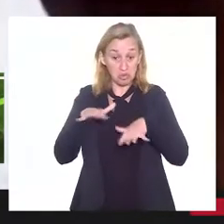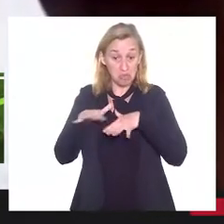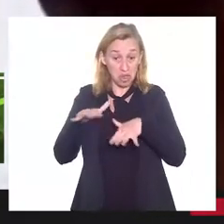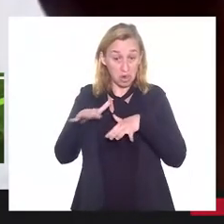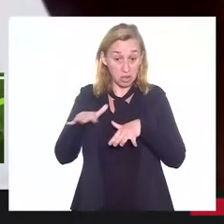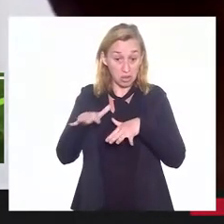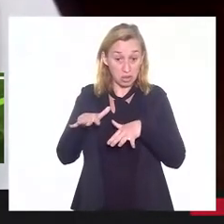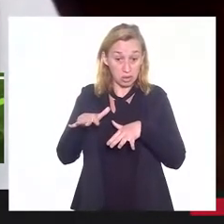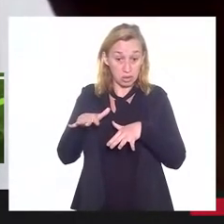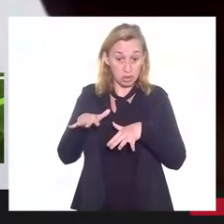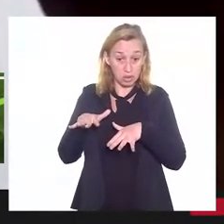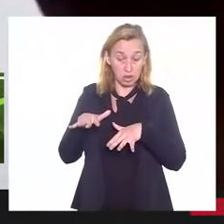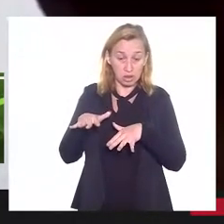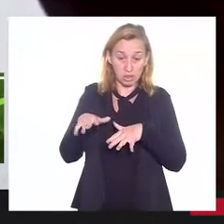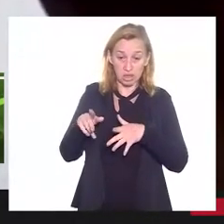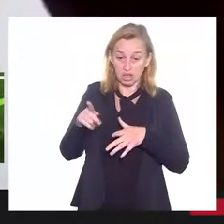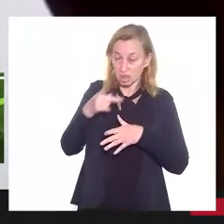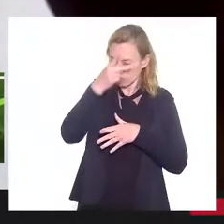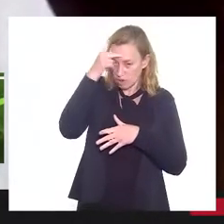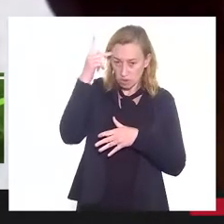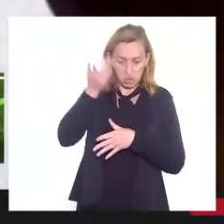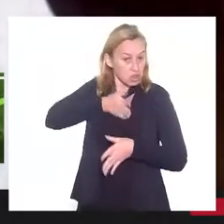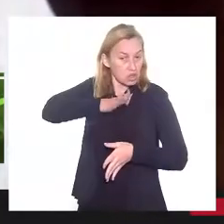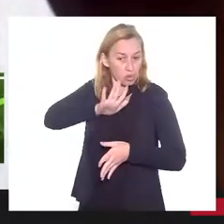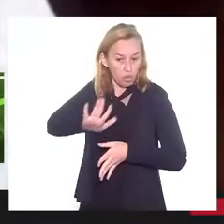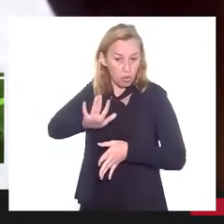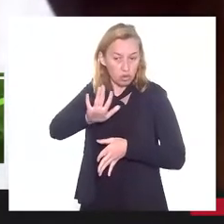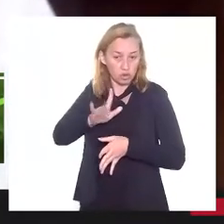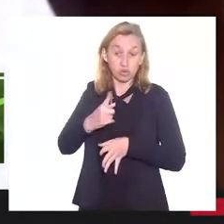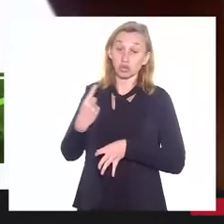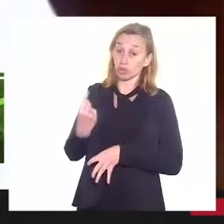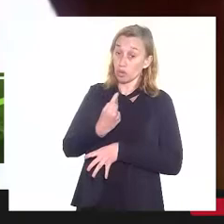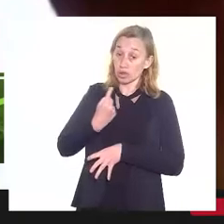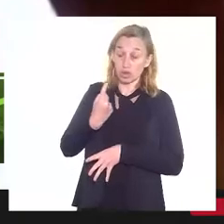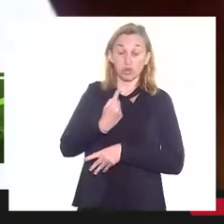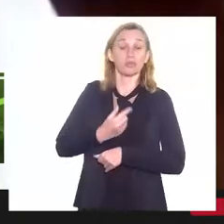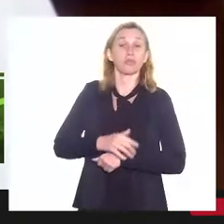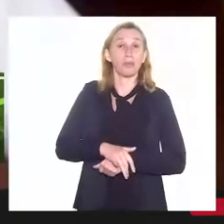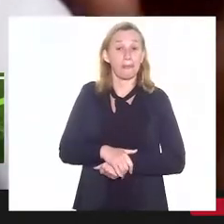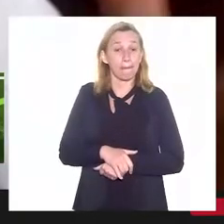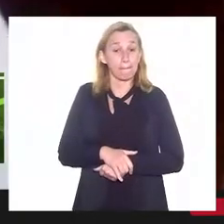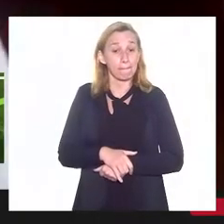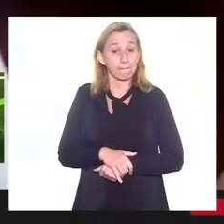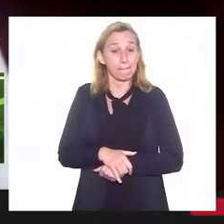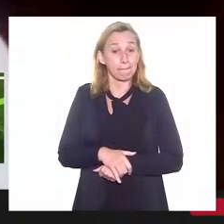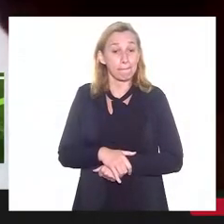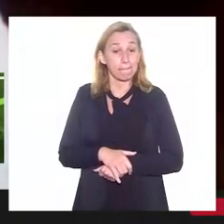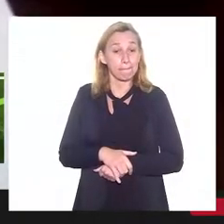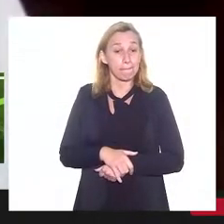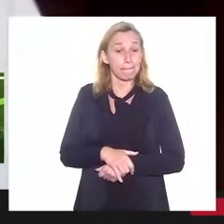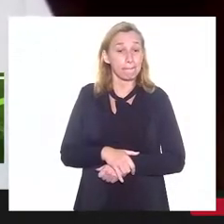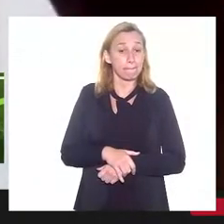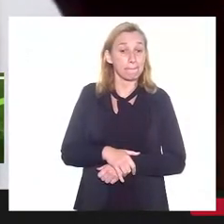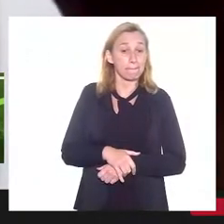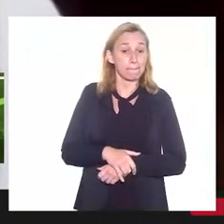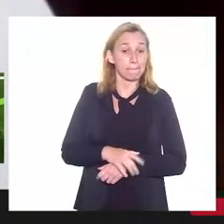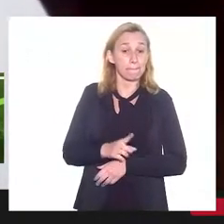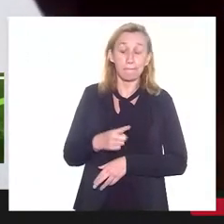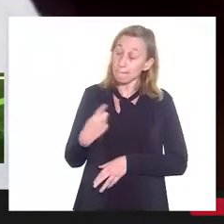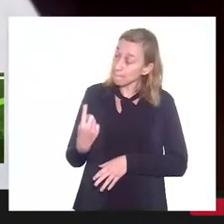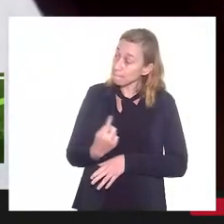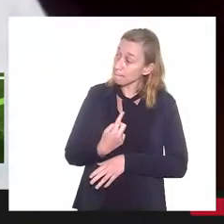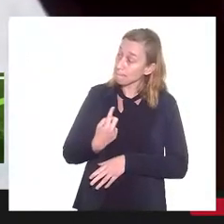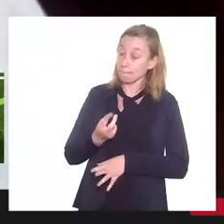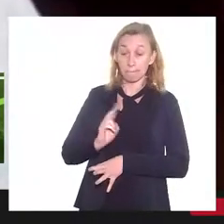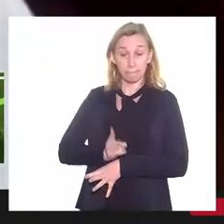desses esses intolerantes né e e que nós sempre como